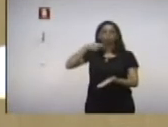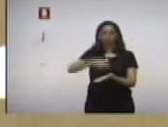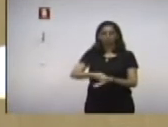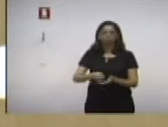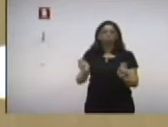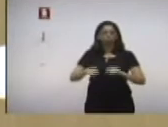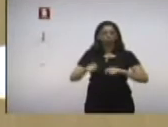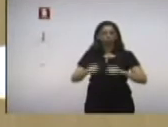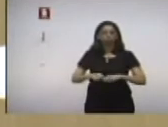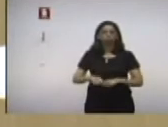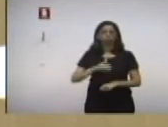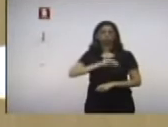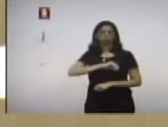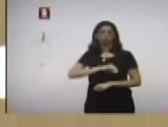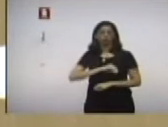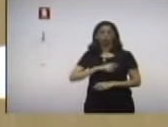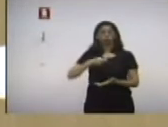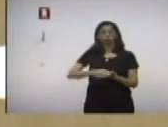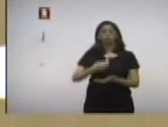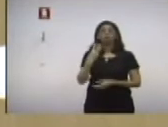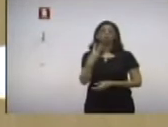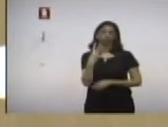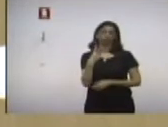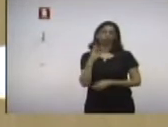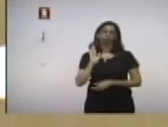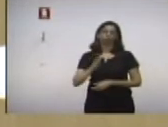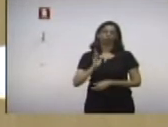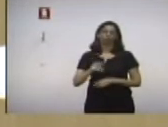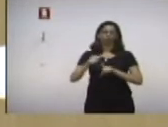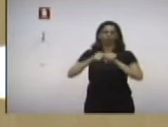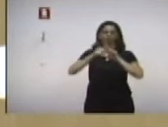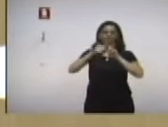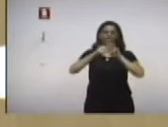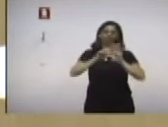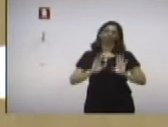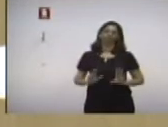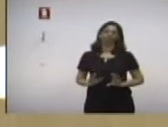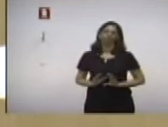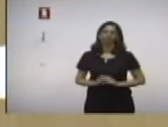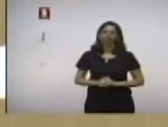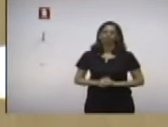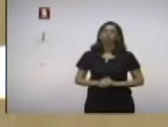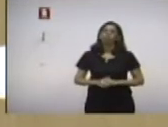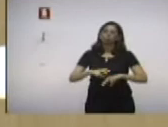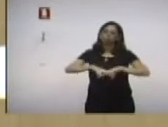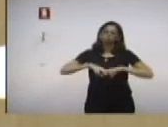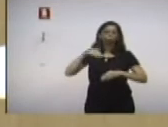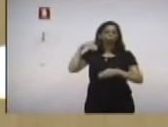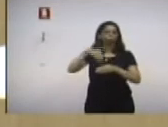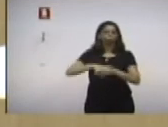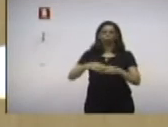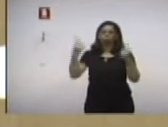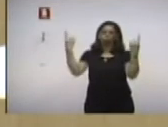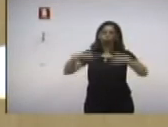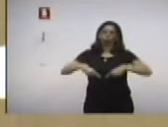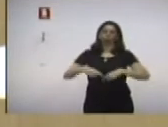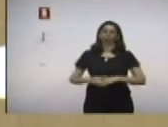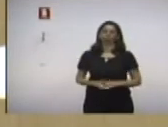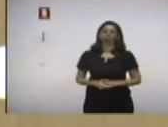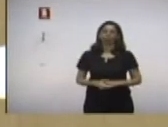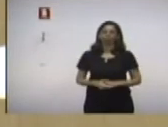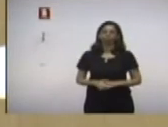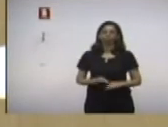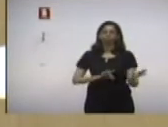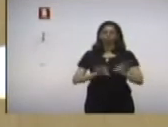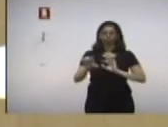parcialmente três vezes mais e ainda sobraria um pouco de dinheiro então meu voto é desfavorável ao projeto de